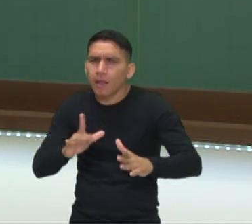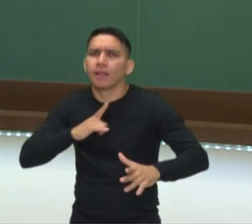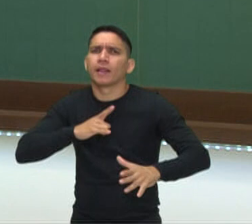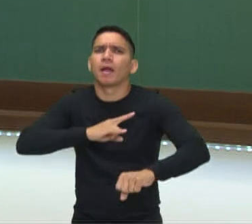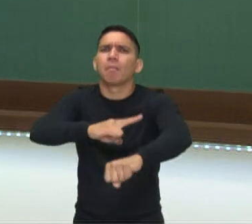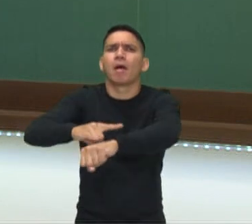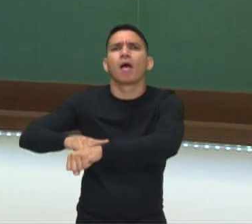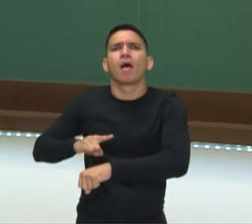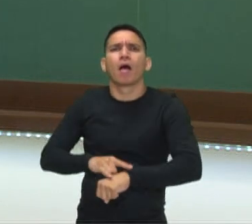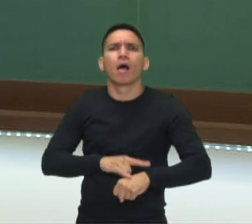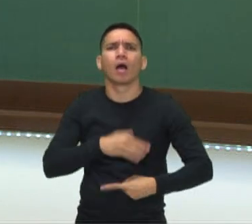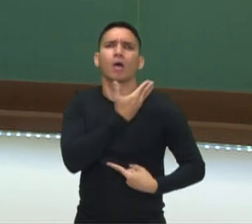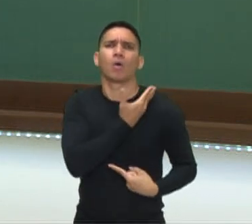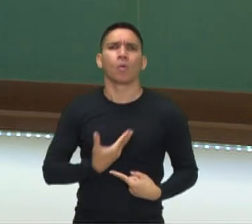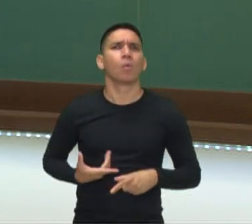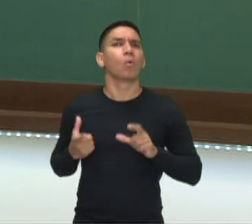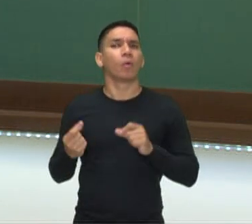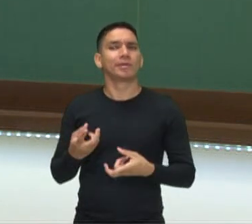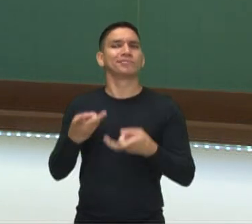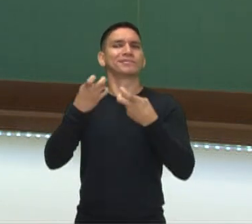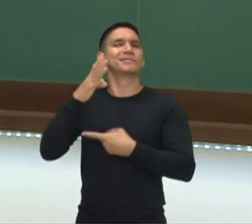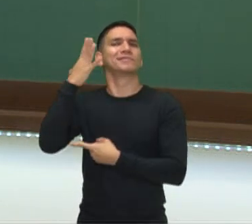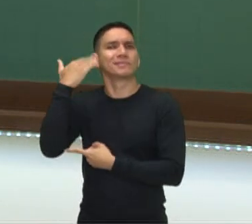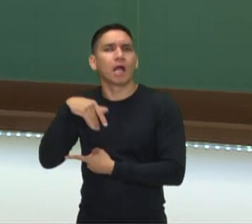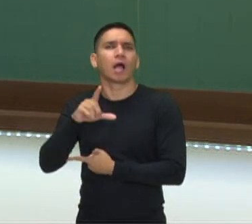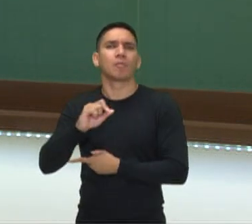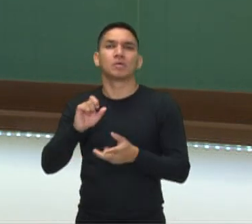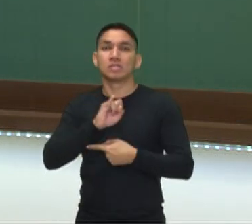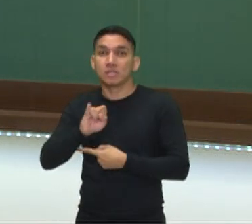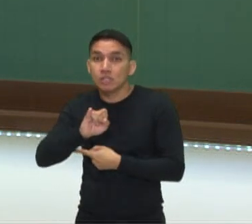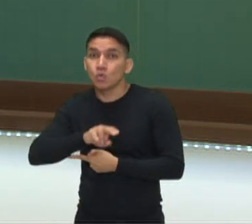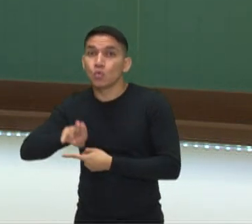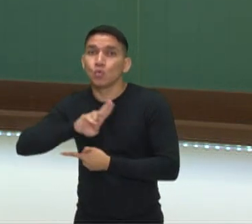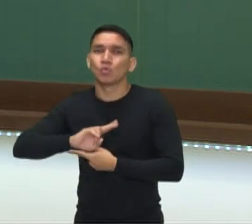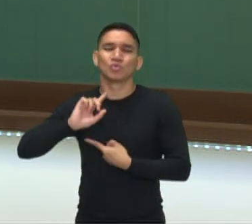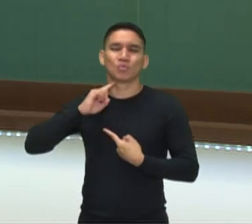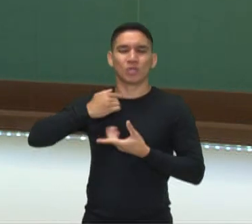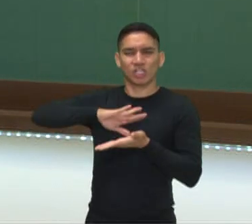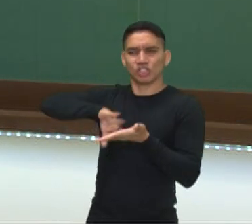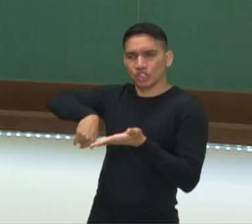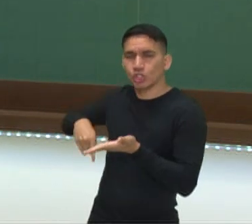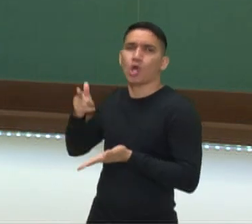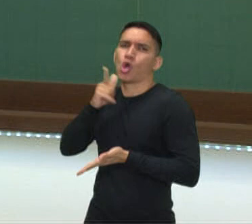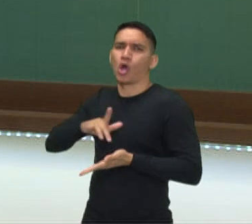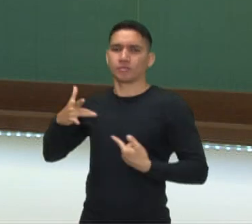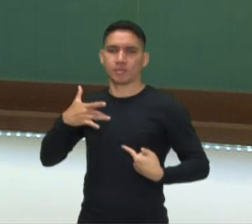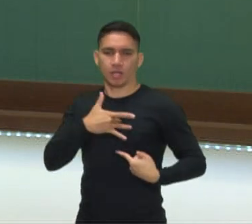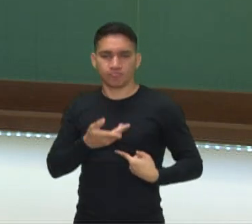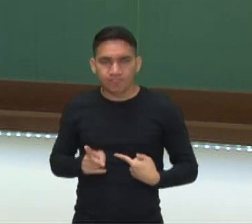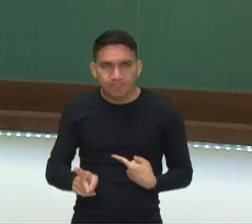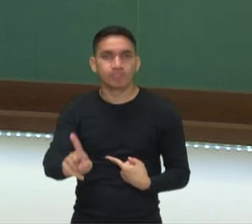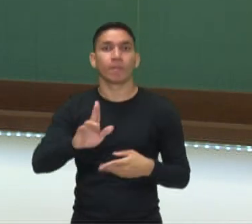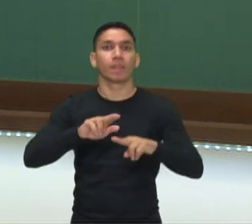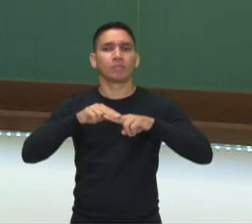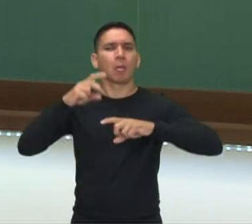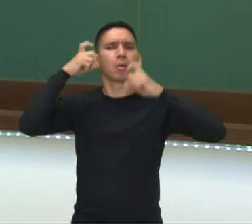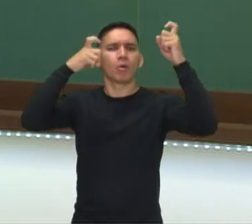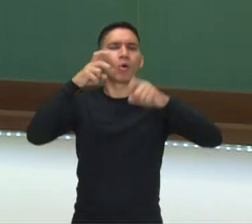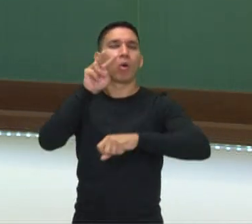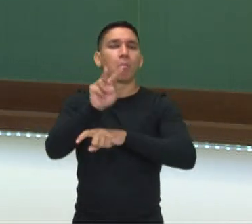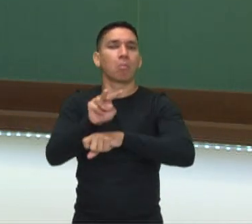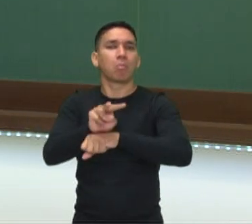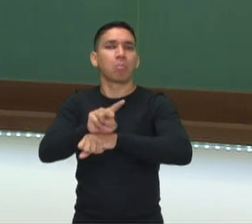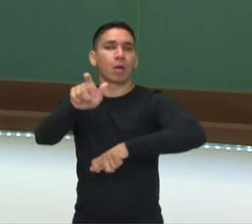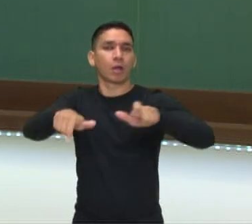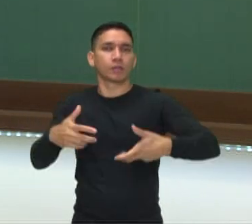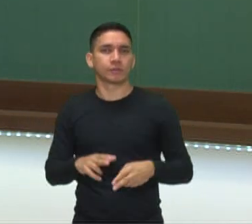públicos, ou seja, eles já sabiam que a questão do dejeto que fosse tirado das cidades produzia saúde, então eles já tinham essa preocupação com o povo. Era um banheiro